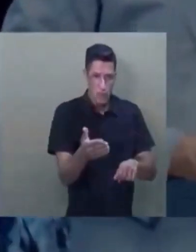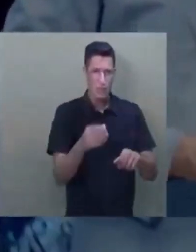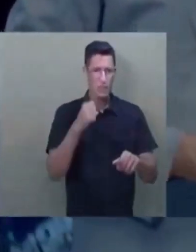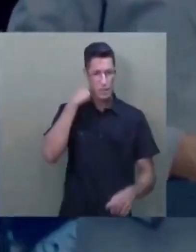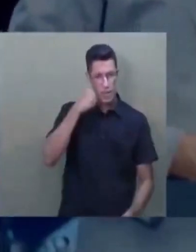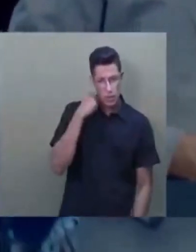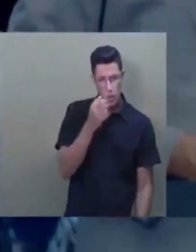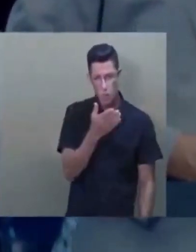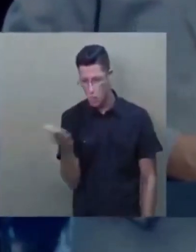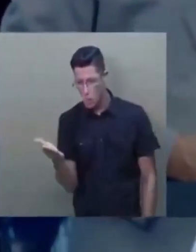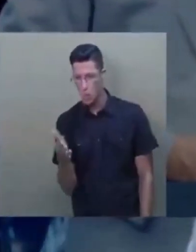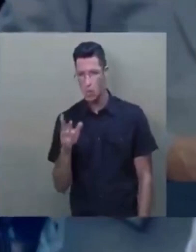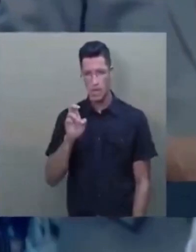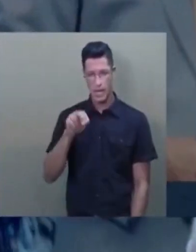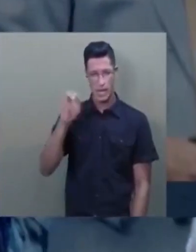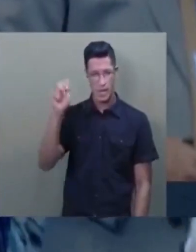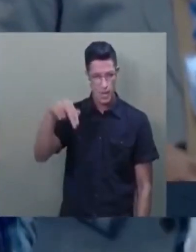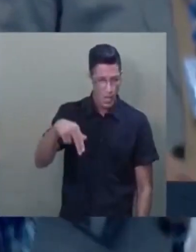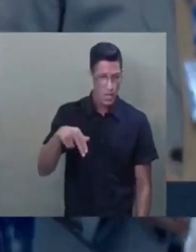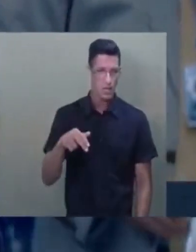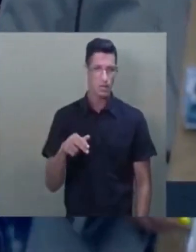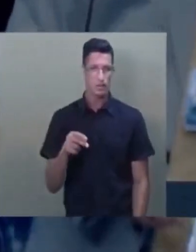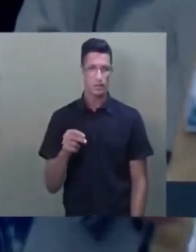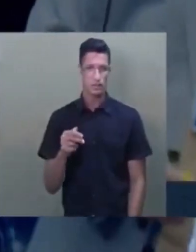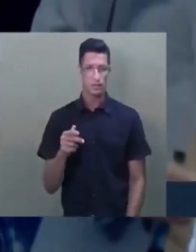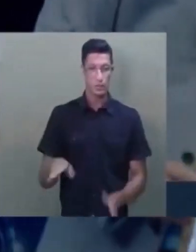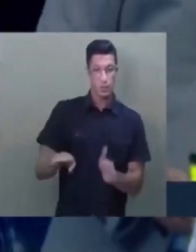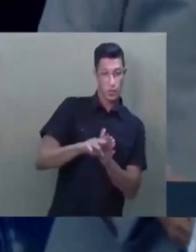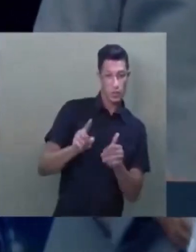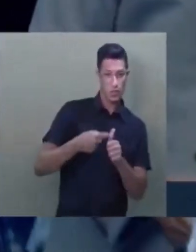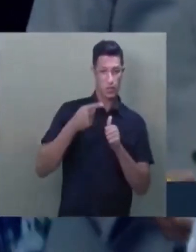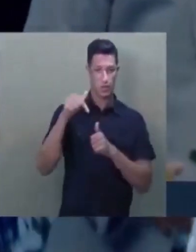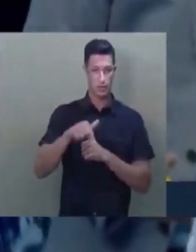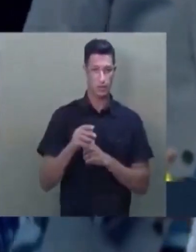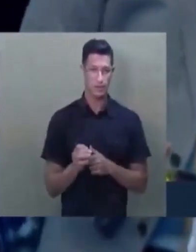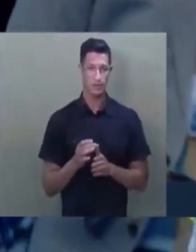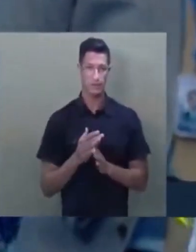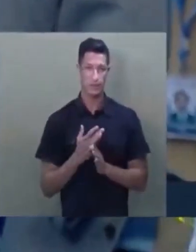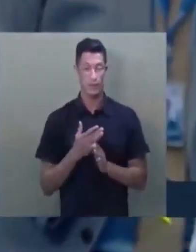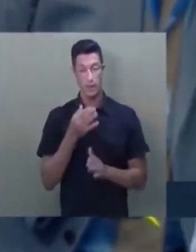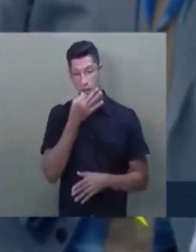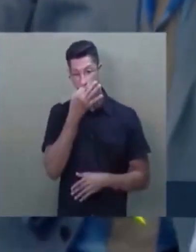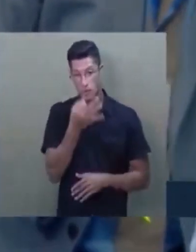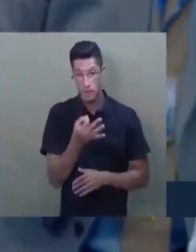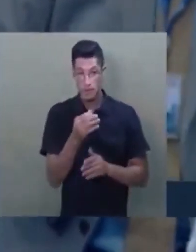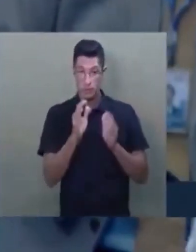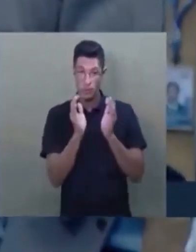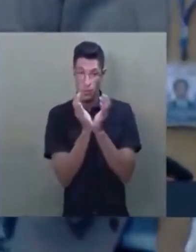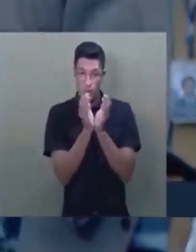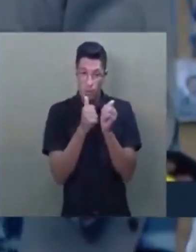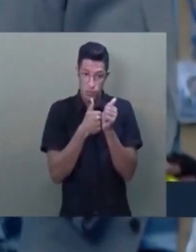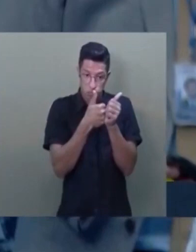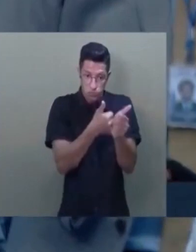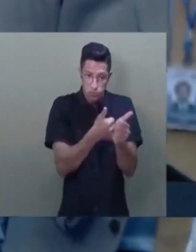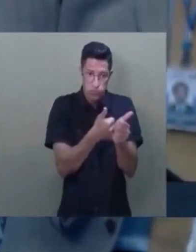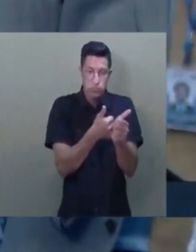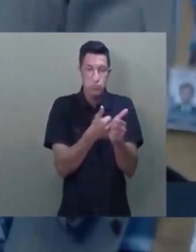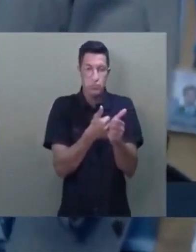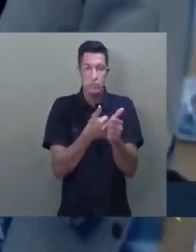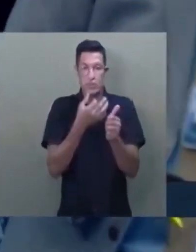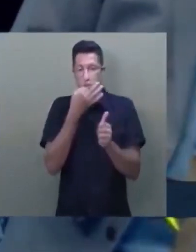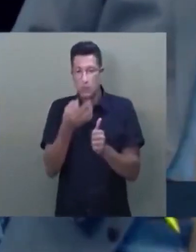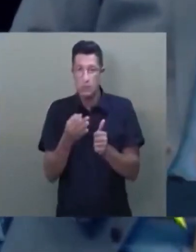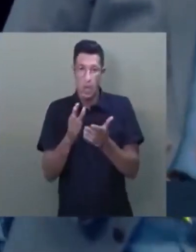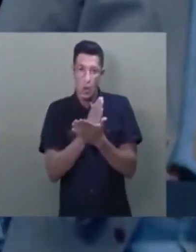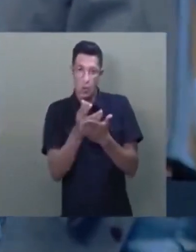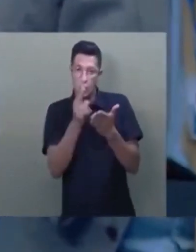comissão externa para acompanhamento das iniciativas jurídicas da Advocacia do Senado e da Polícia Legislativa